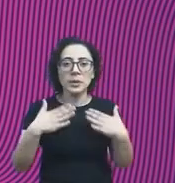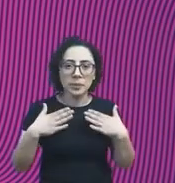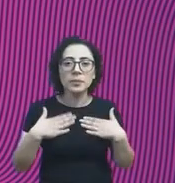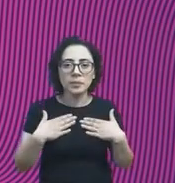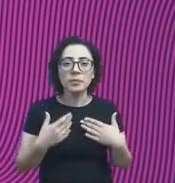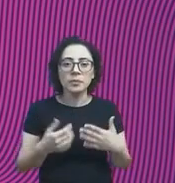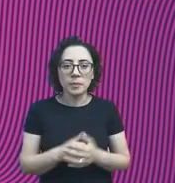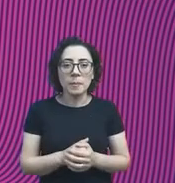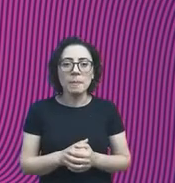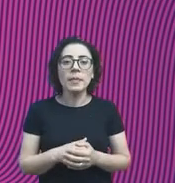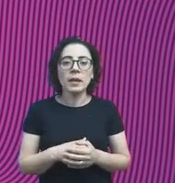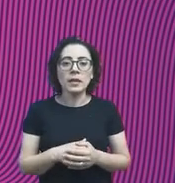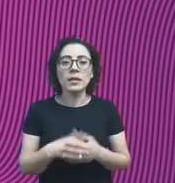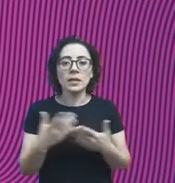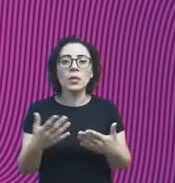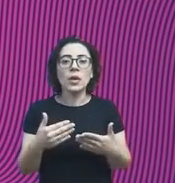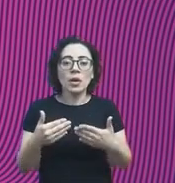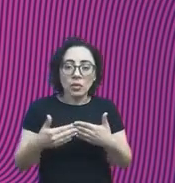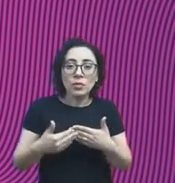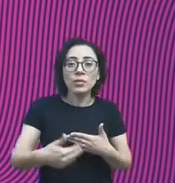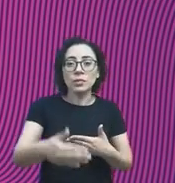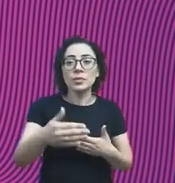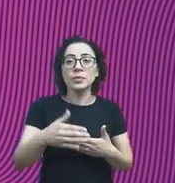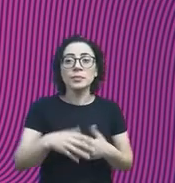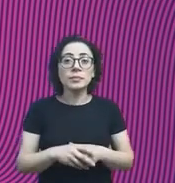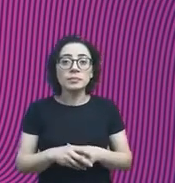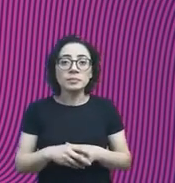pouco de tempo para, no fim, como sempre, concordar com o Renato.